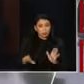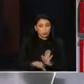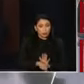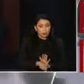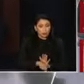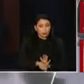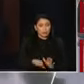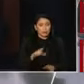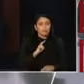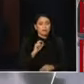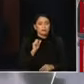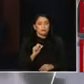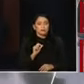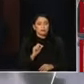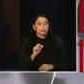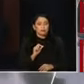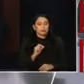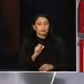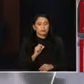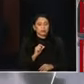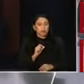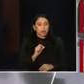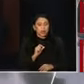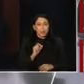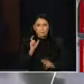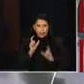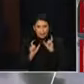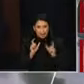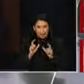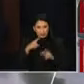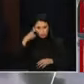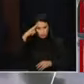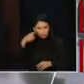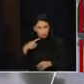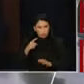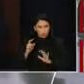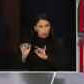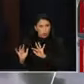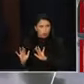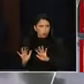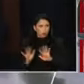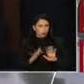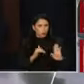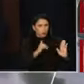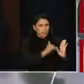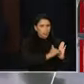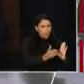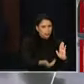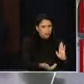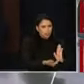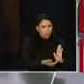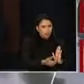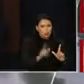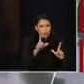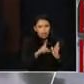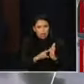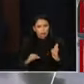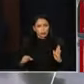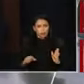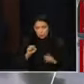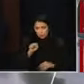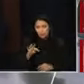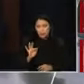Ao incentivo de palavras de ordem, o grupo invadiu o Senado Federal, a Câmara dos Deputados, o Palácio Planalto e o Supremo Tribunal